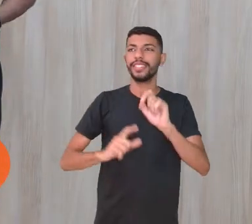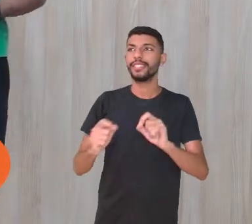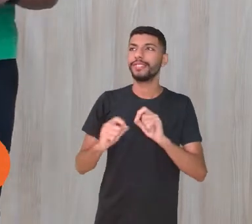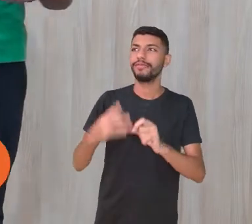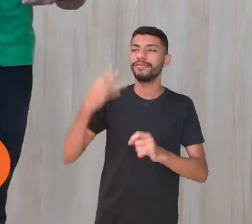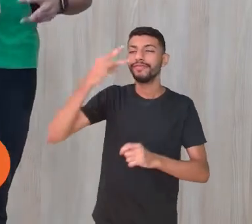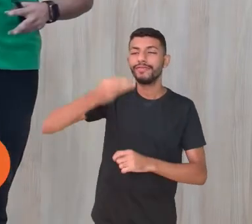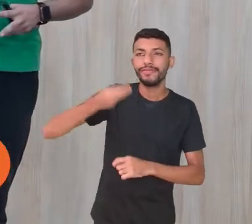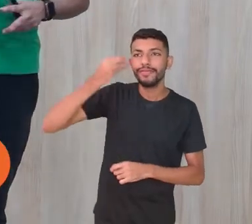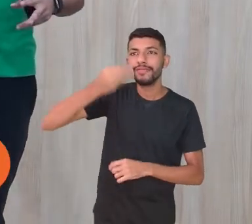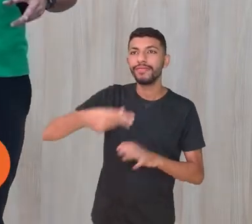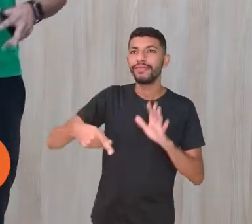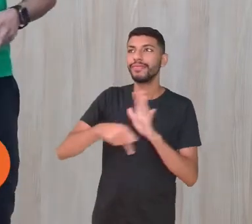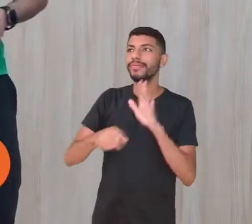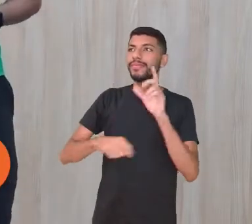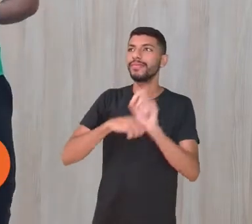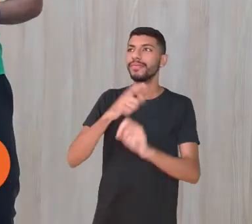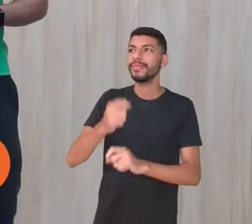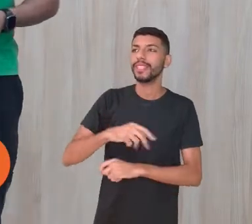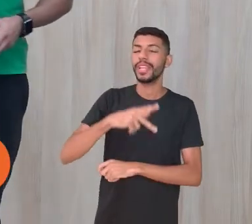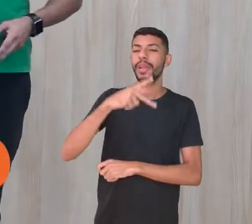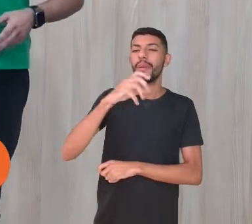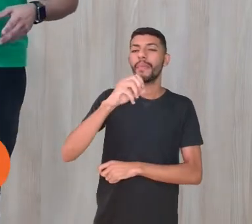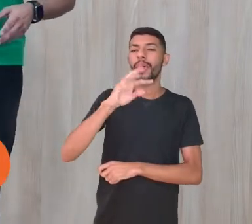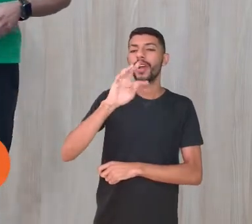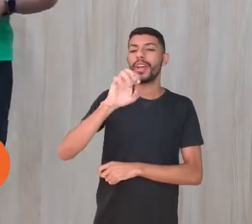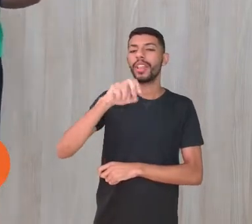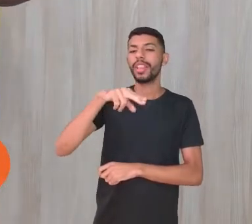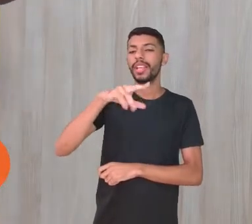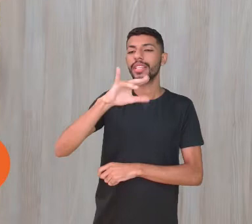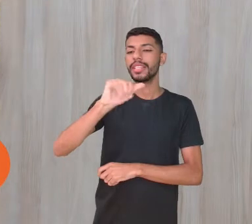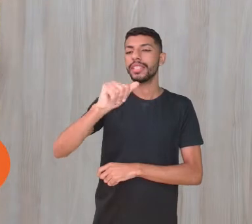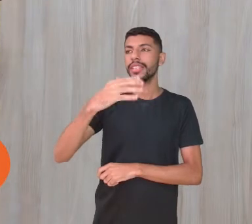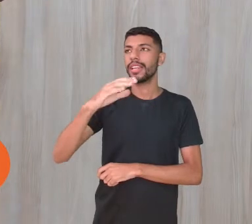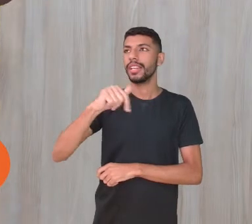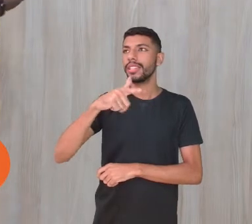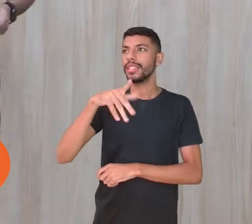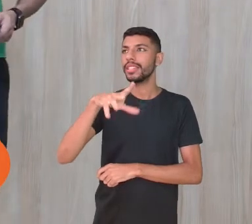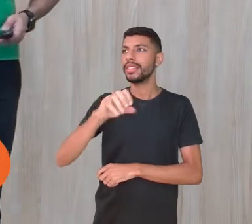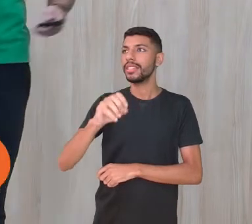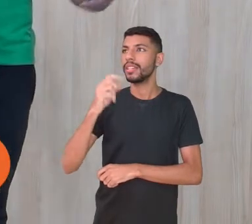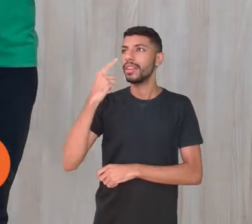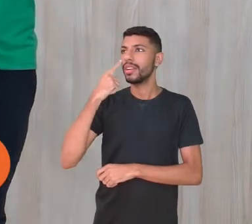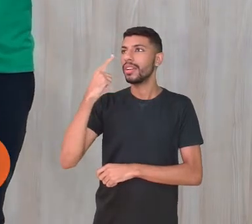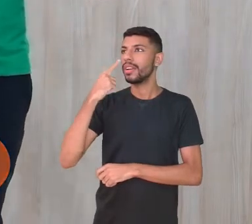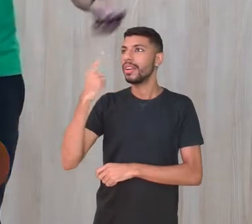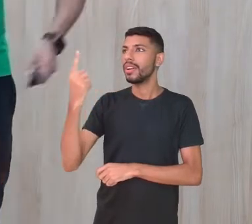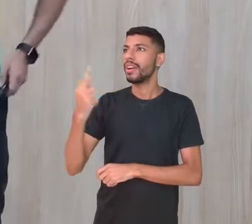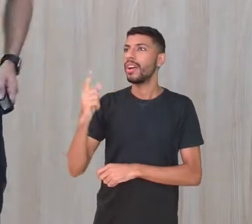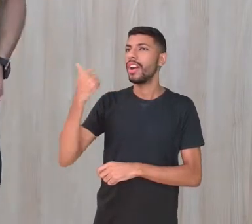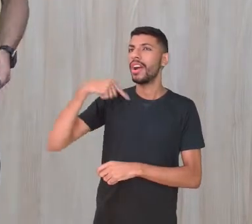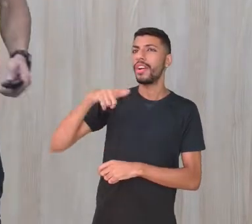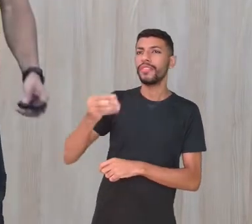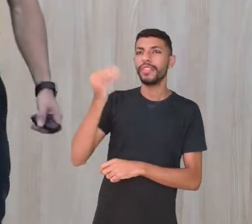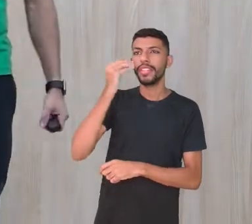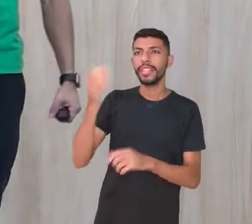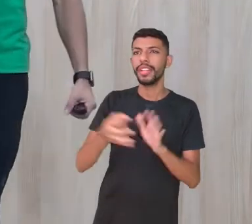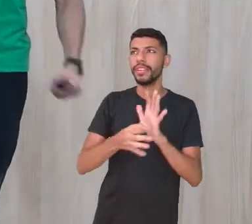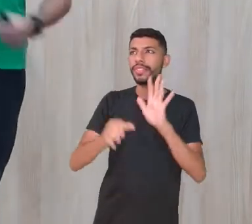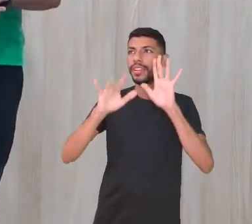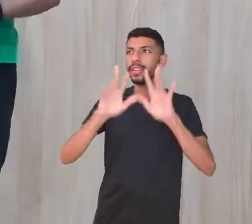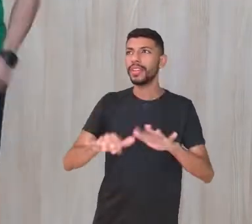vivenciar essa parte aí da potenciação, tá bom? Eu posso correr ali, Billy, para a parte dos comentários ali